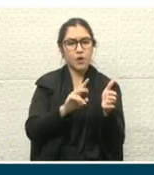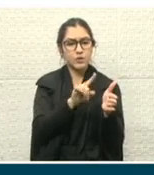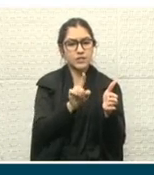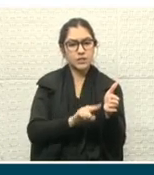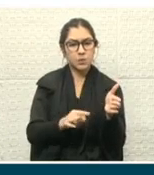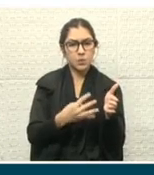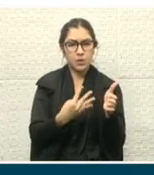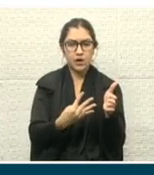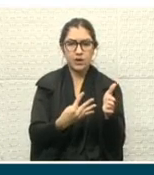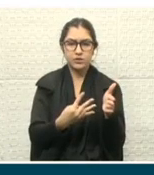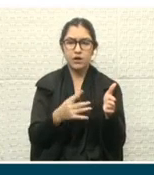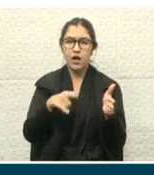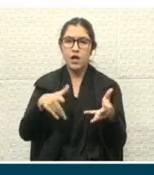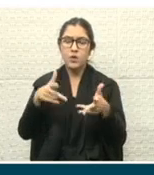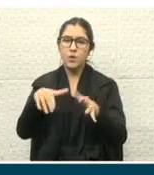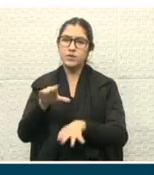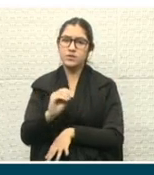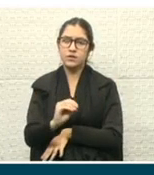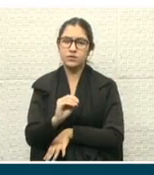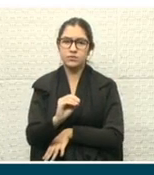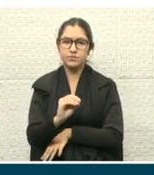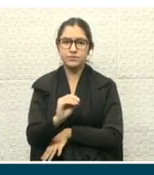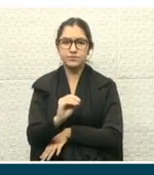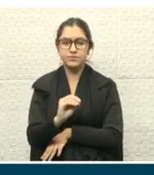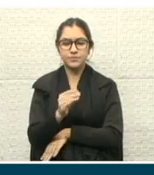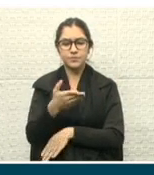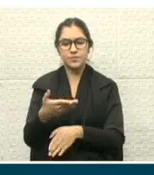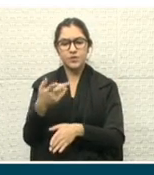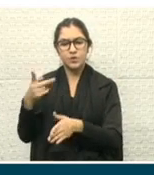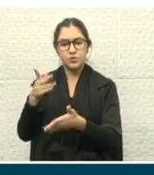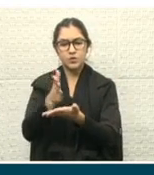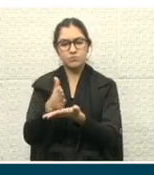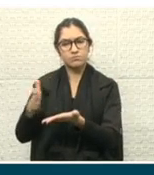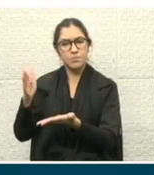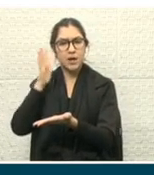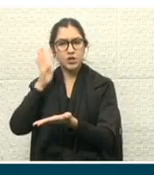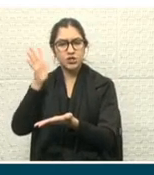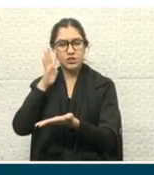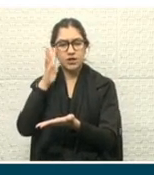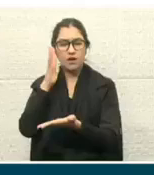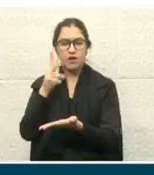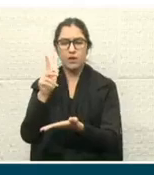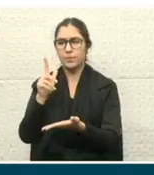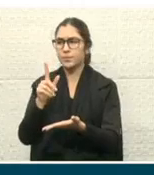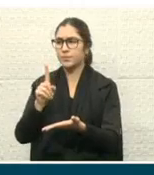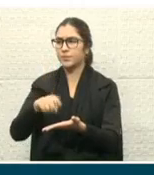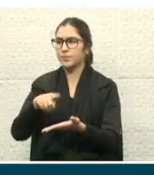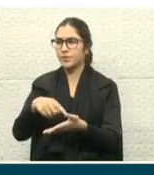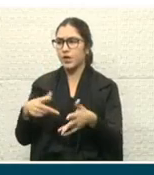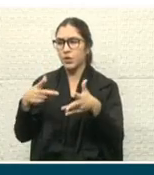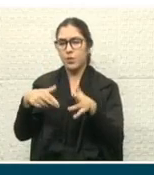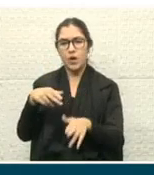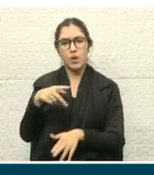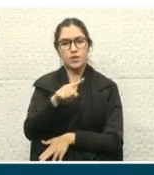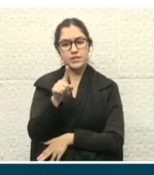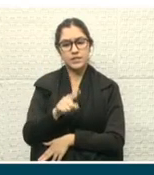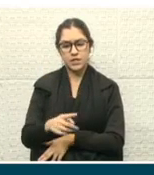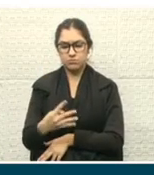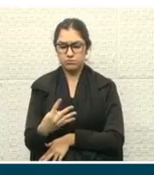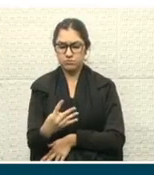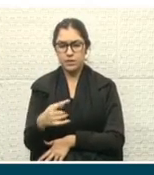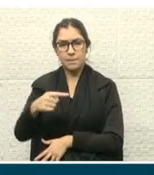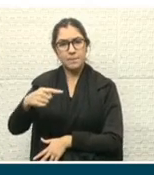z4 é igual a 0 e a sua parte imaginária é igual a menos